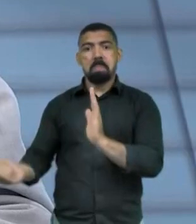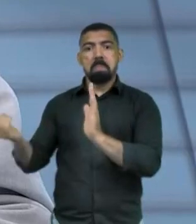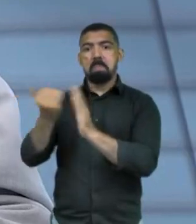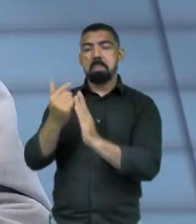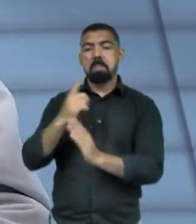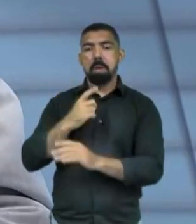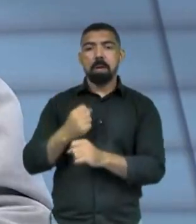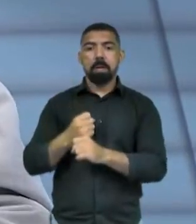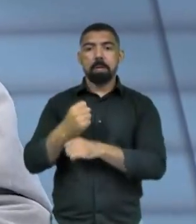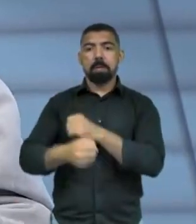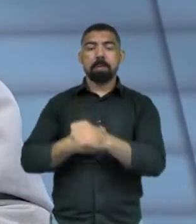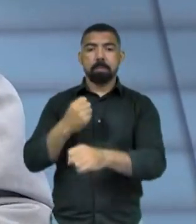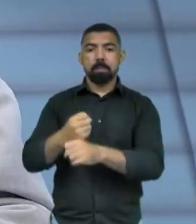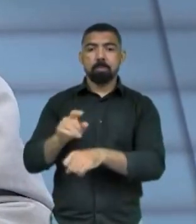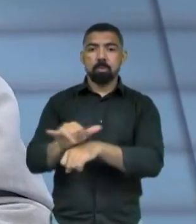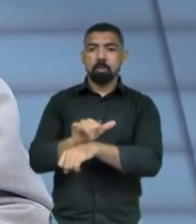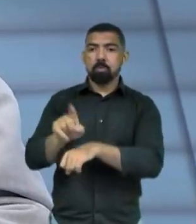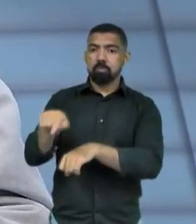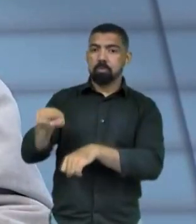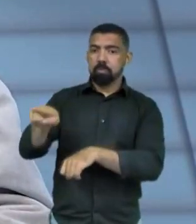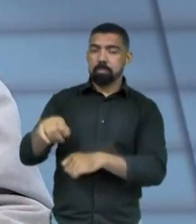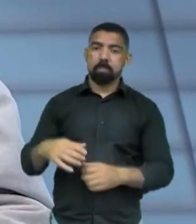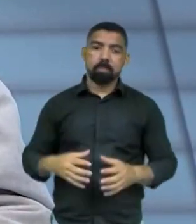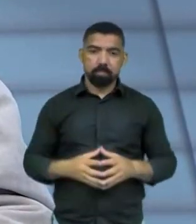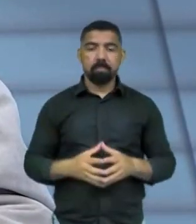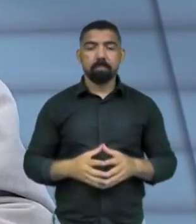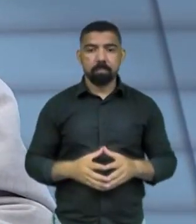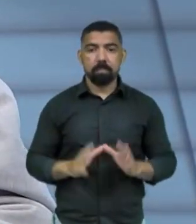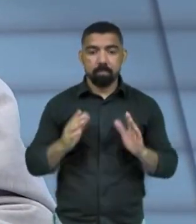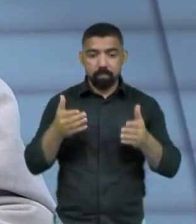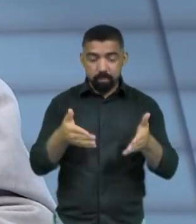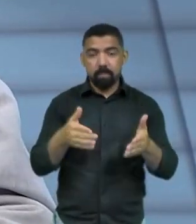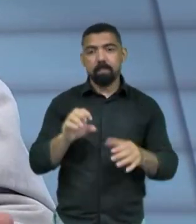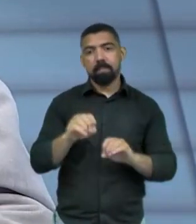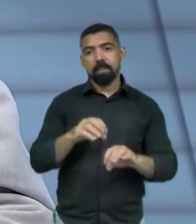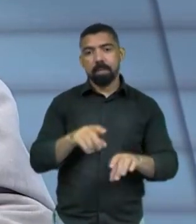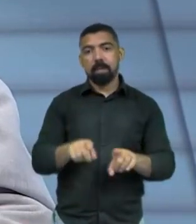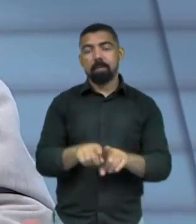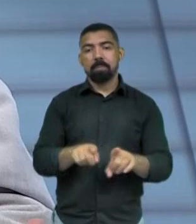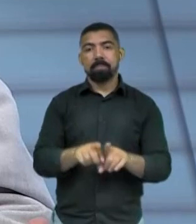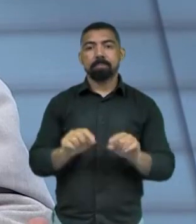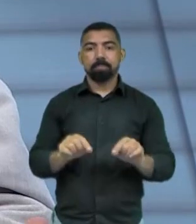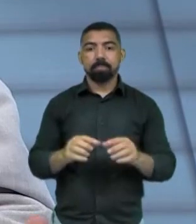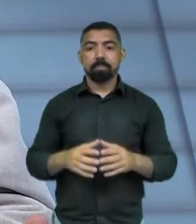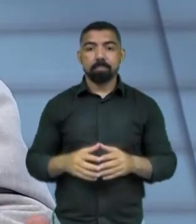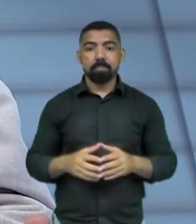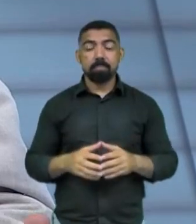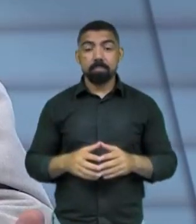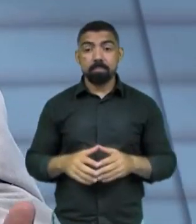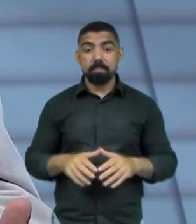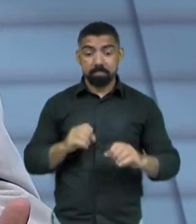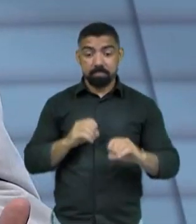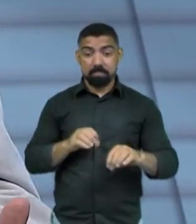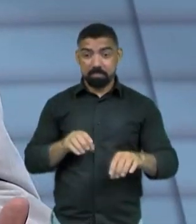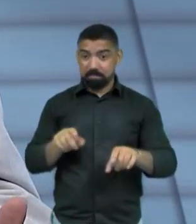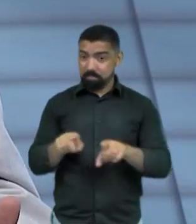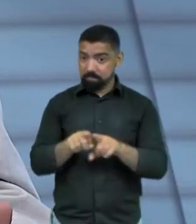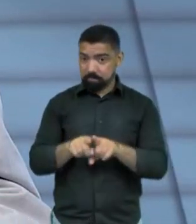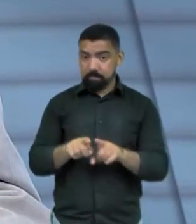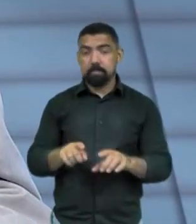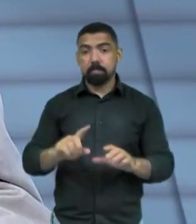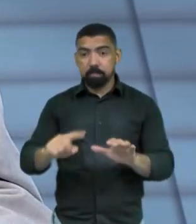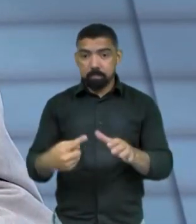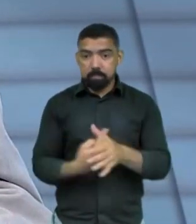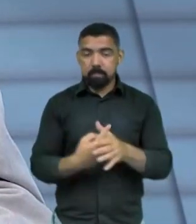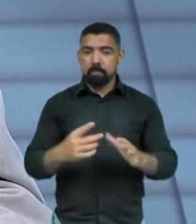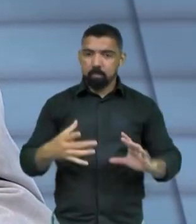frente. E a estratégia foi essa, muito baseada na educação, na questão dessa educação também integrada com